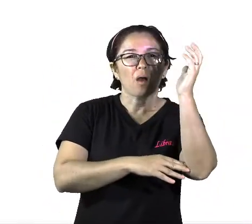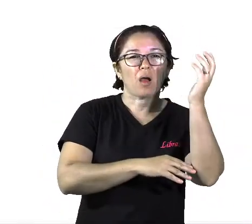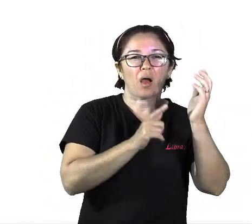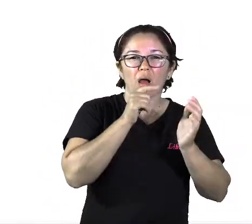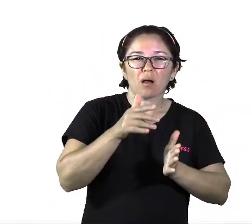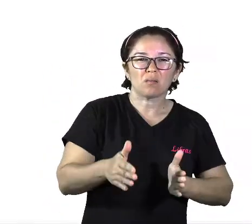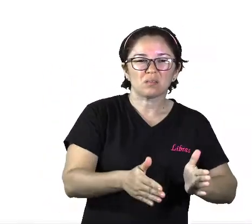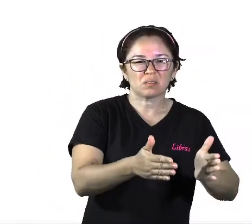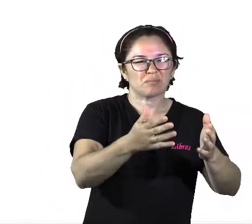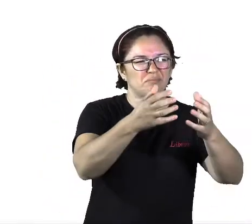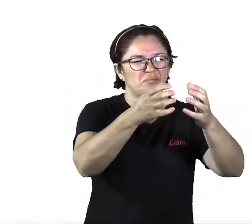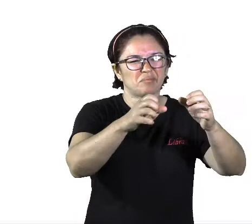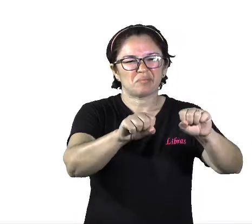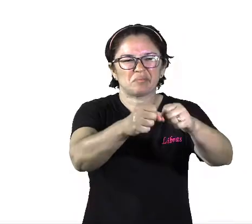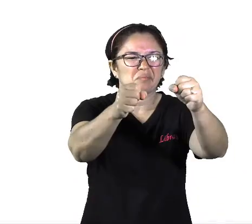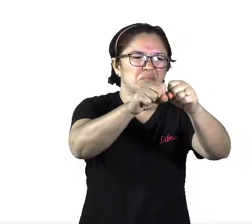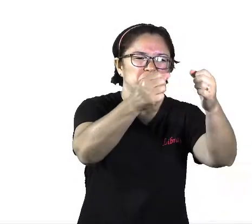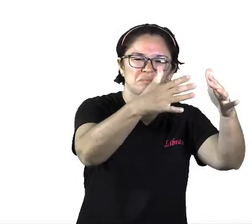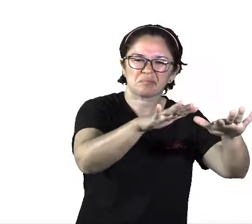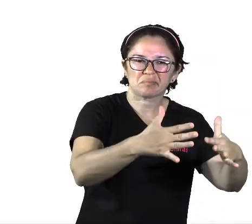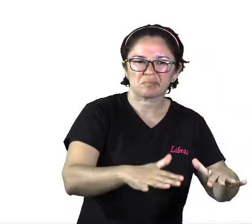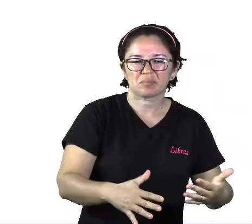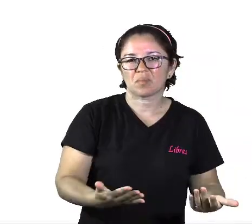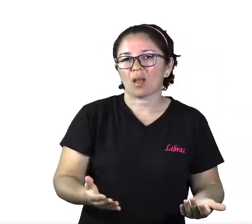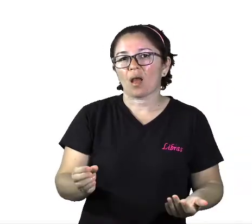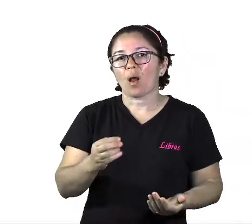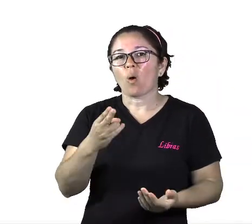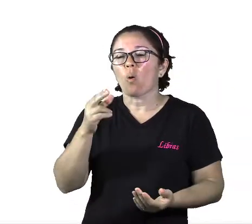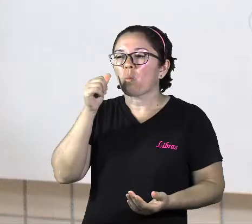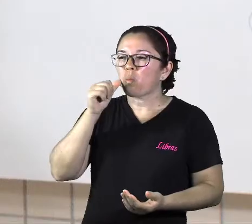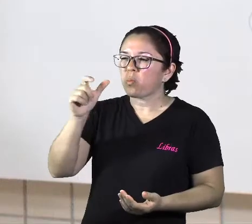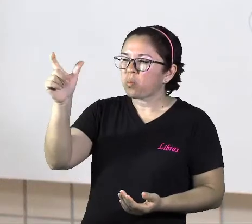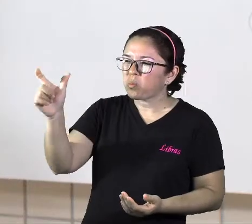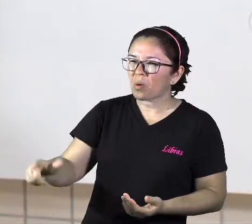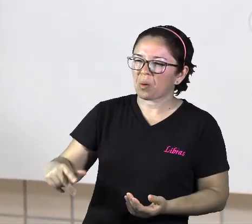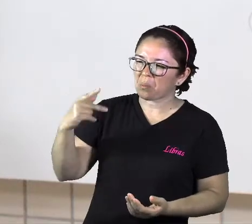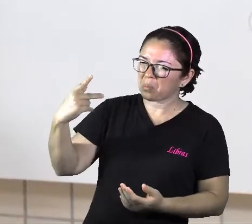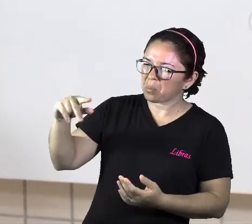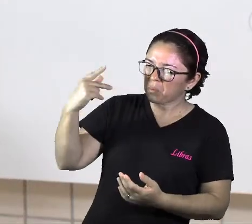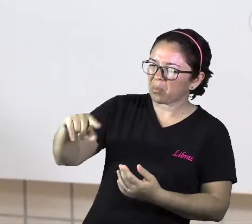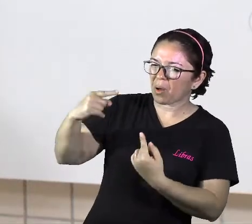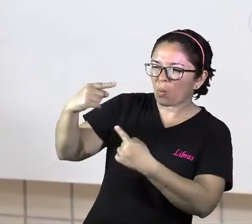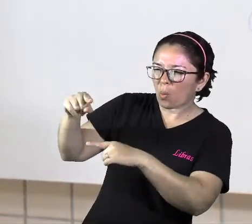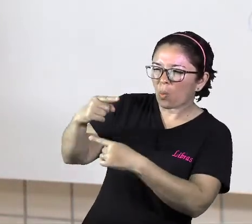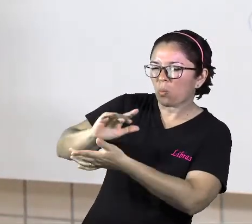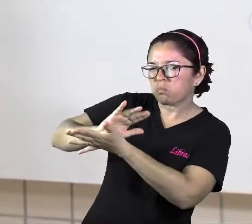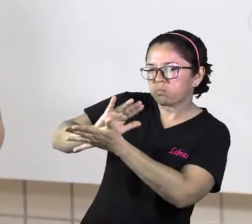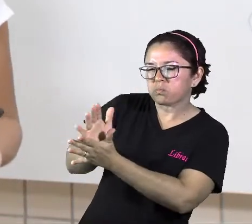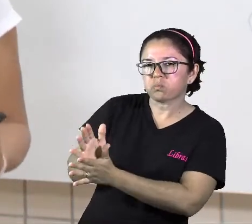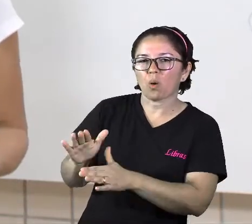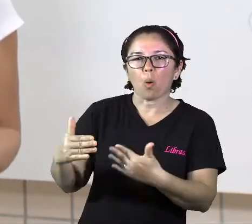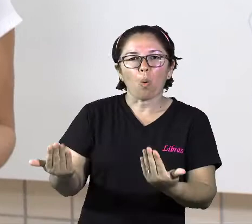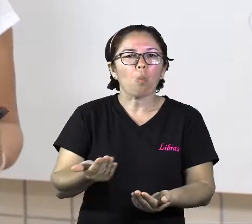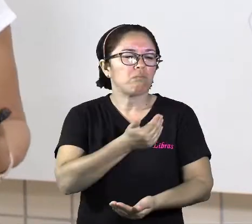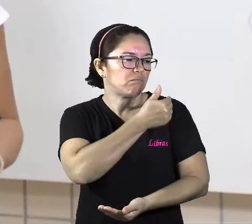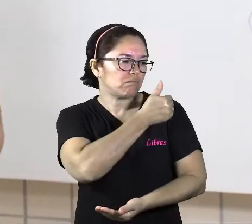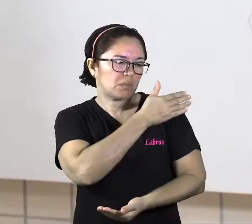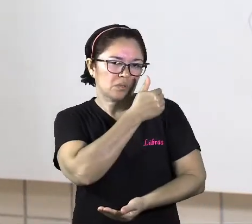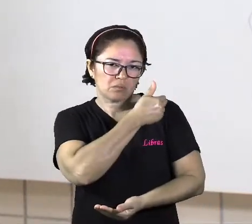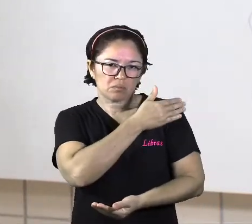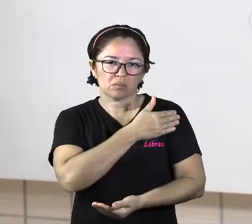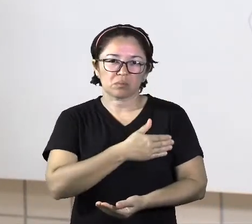maus tratos às mulheres ou, preconceitos. E quais são as características